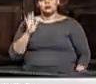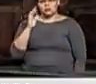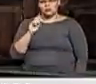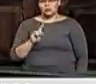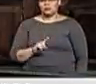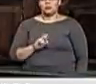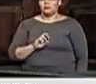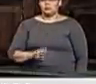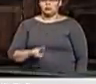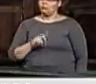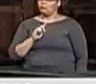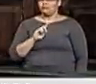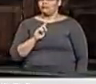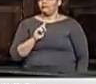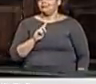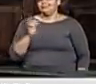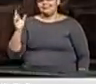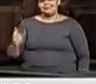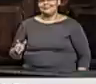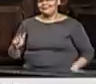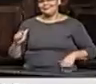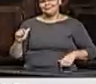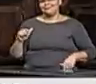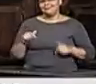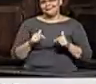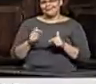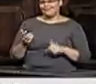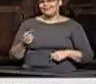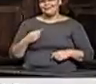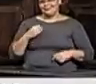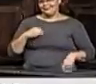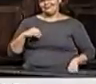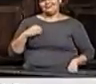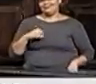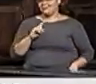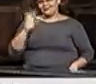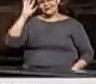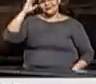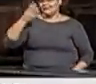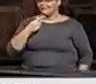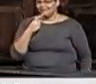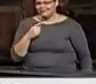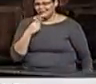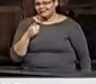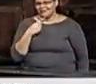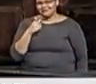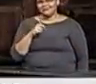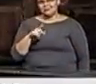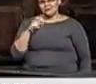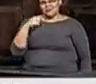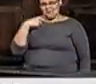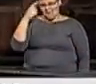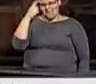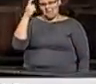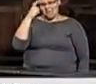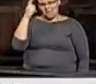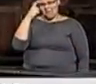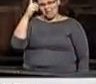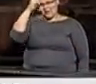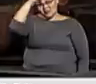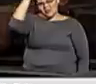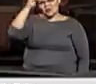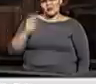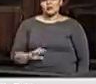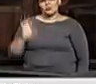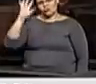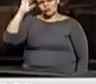Aliás, nem esse merece, porque não consegue resolver nada. Não pensem que eu tenho alguma ideia da solução